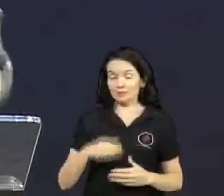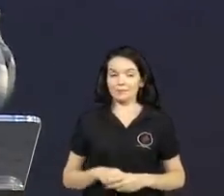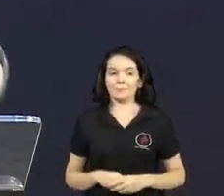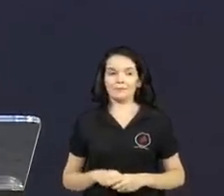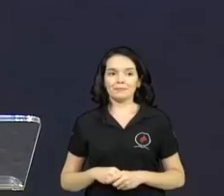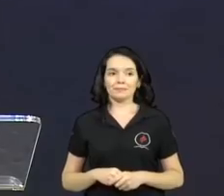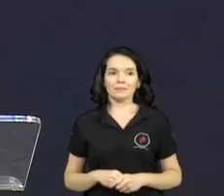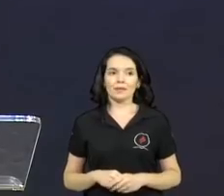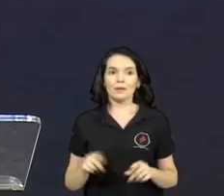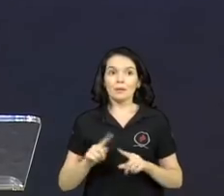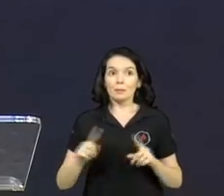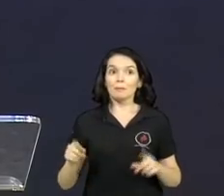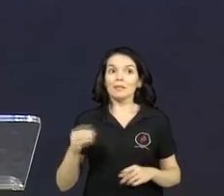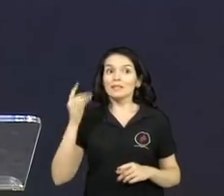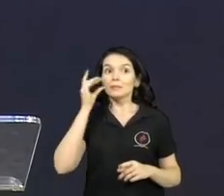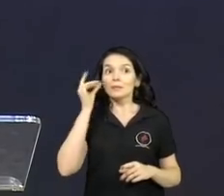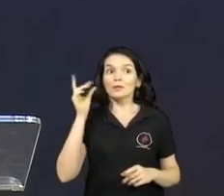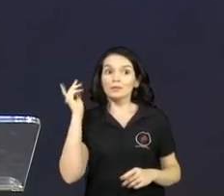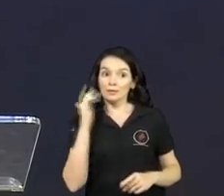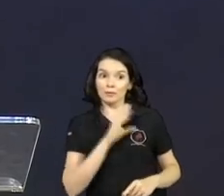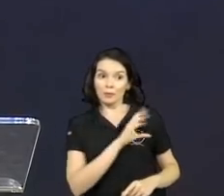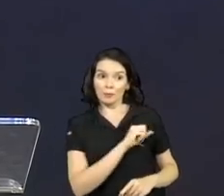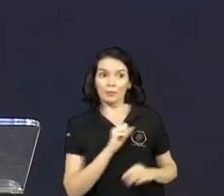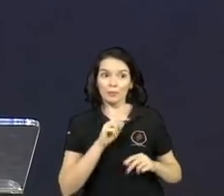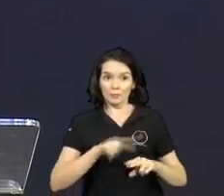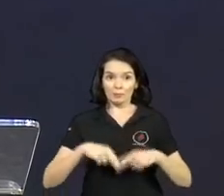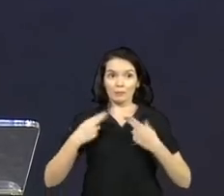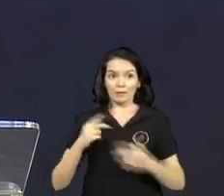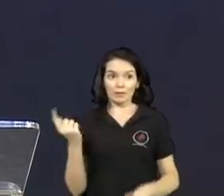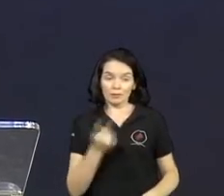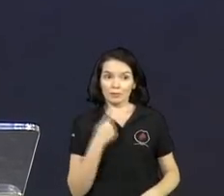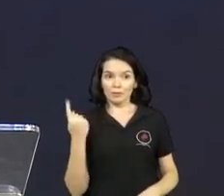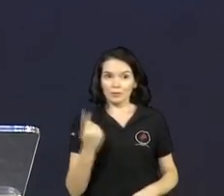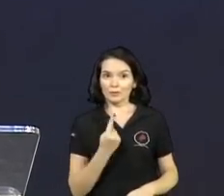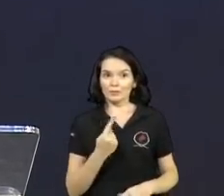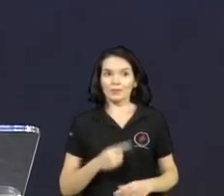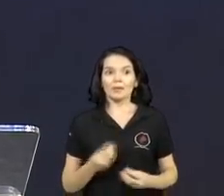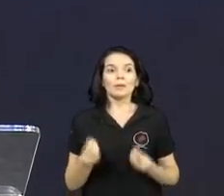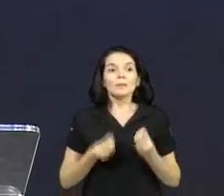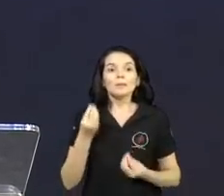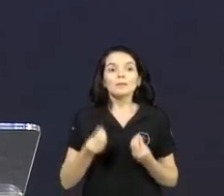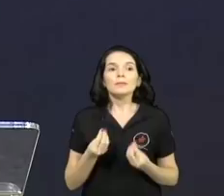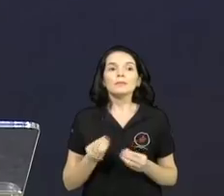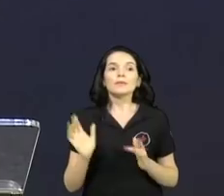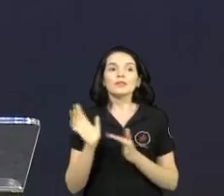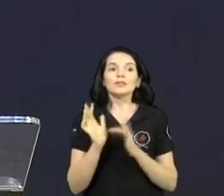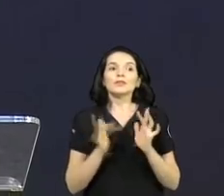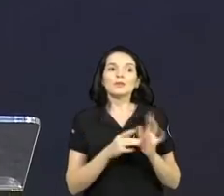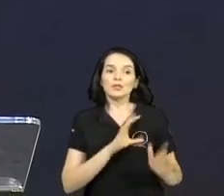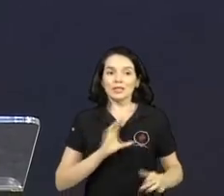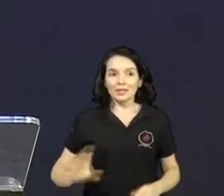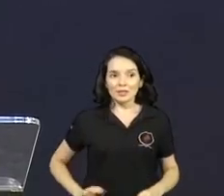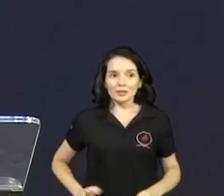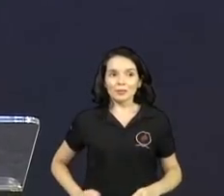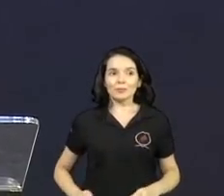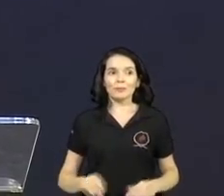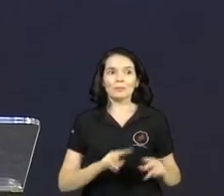Mas Deus prova o seu amor para conosco pelo fato de Cristo Jesus ter morrido sendo nós ainda